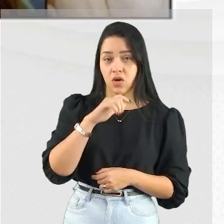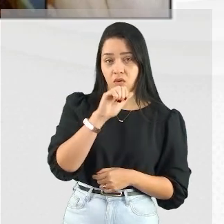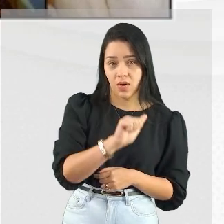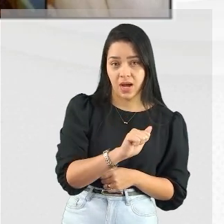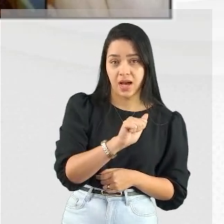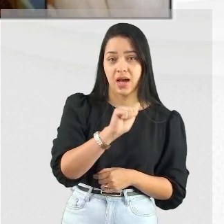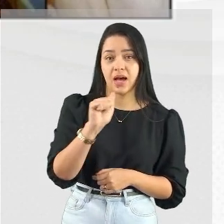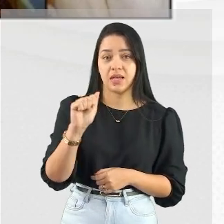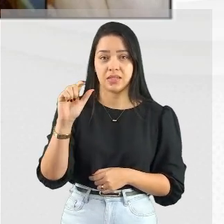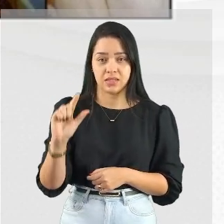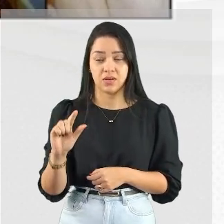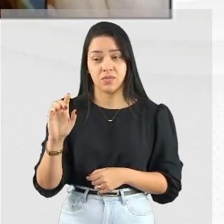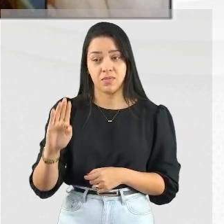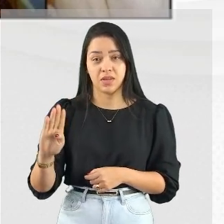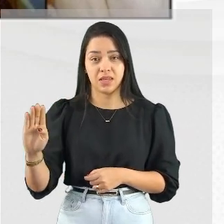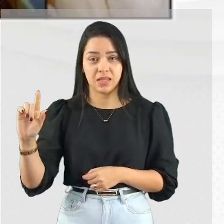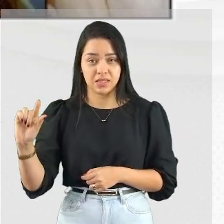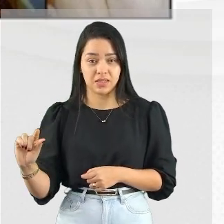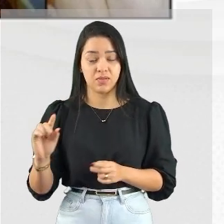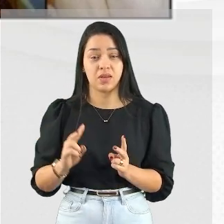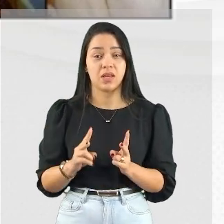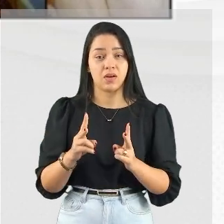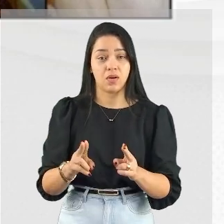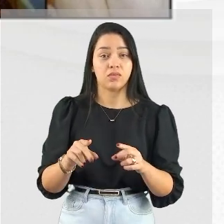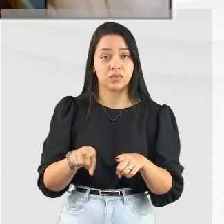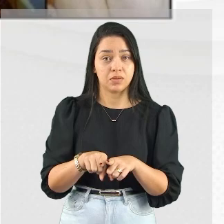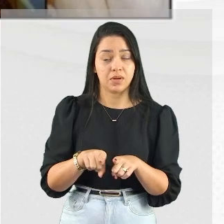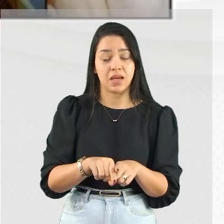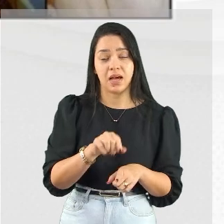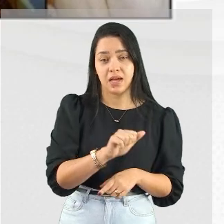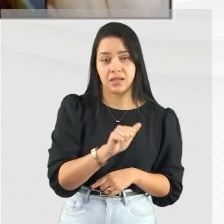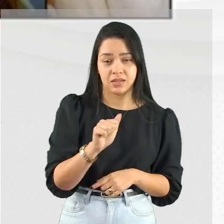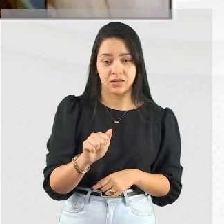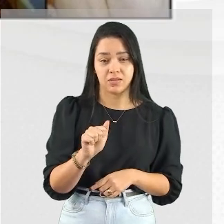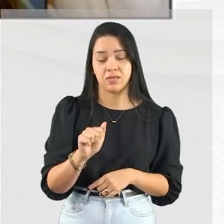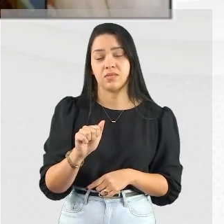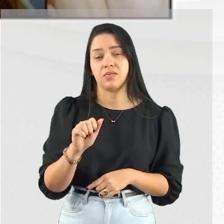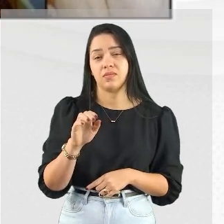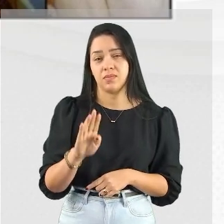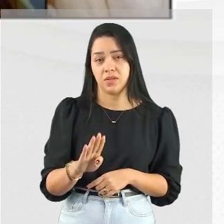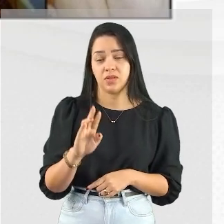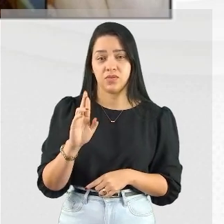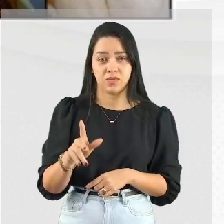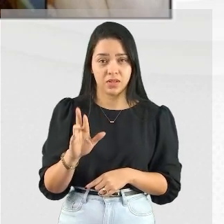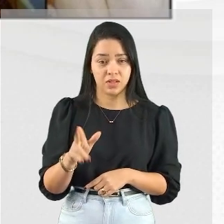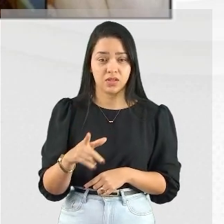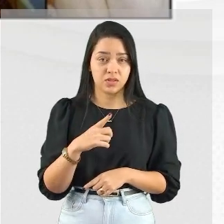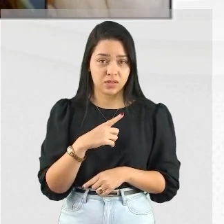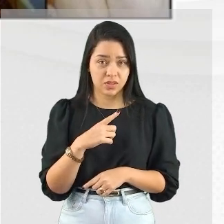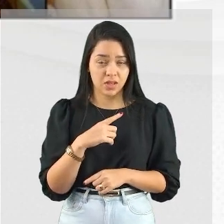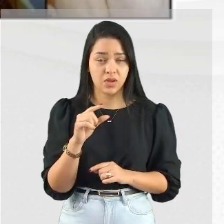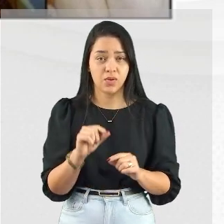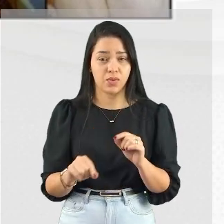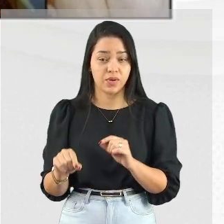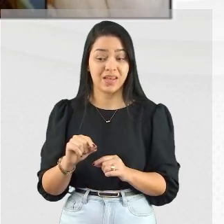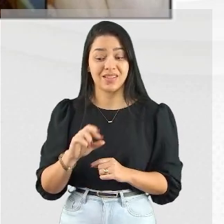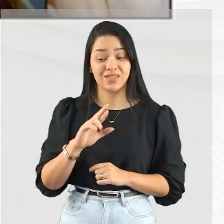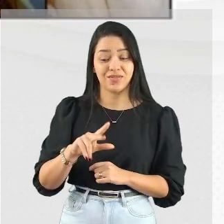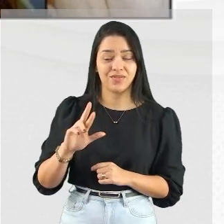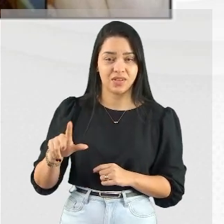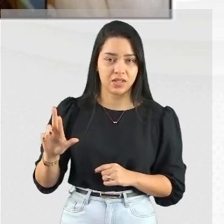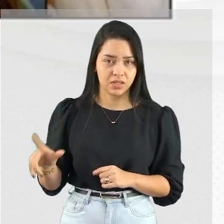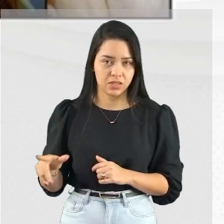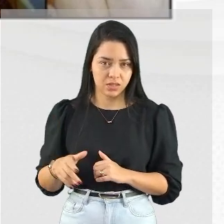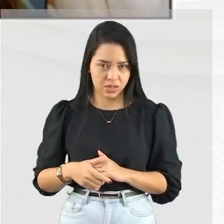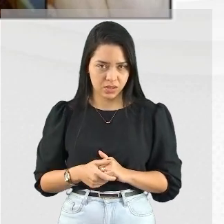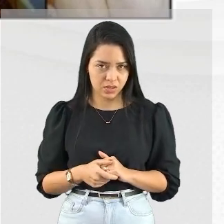um Azinho, um Bzão, um Bzinho e a mesma coisa aqui. Azão, Azinho, Bzão, Bzinho. Eu tenho uma dominância diferente. Eu